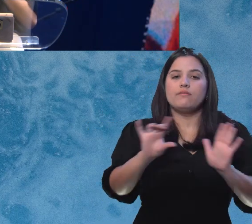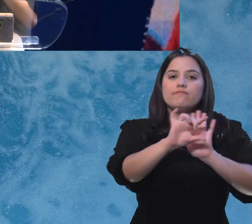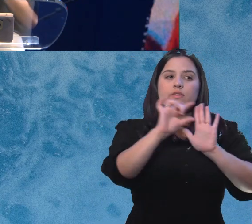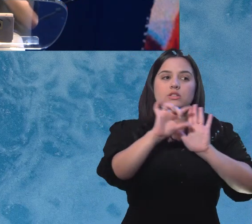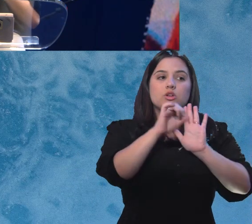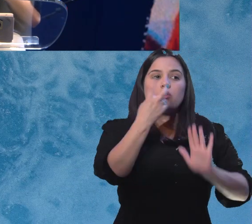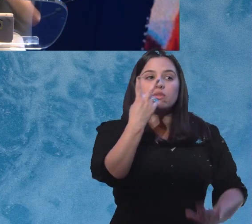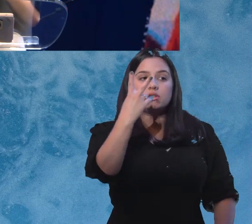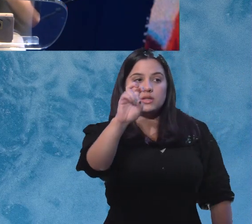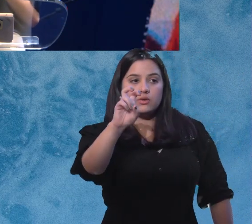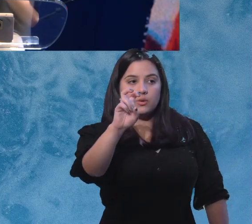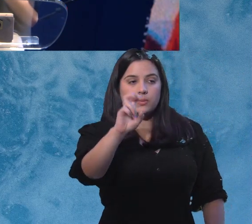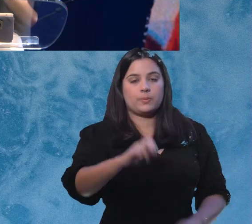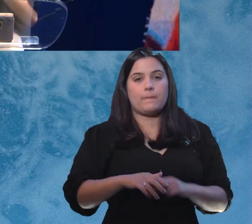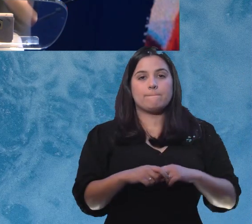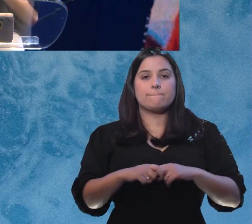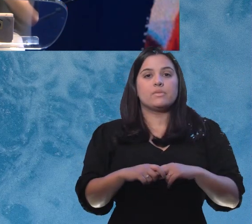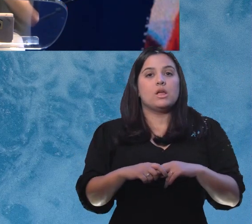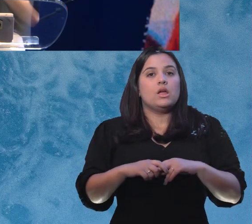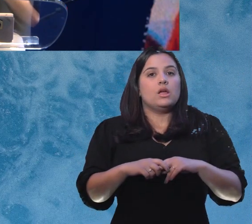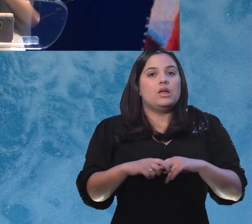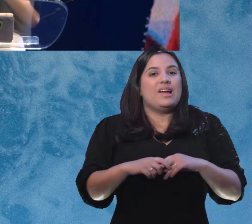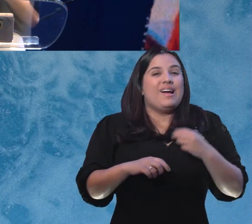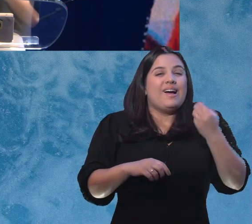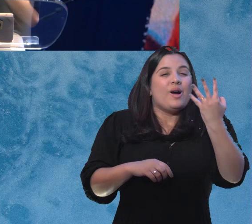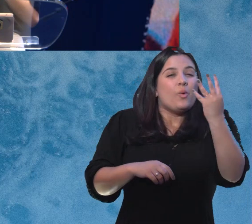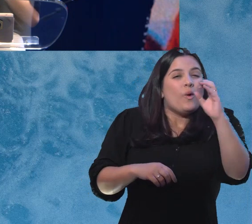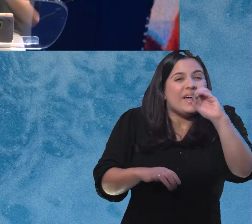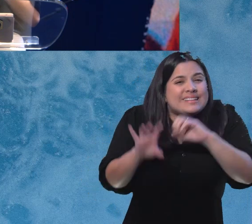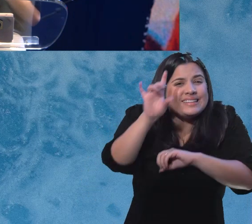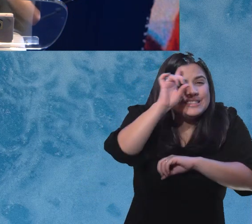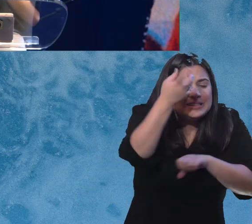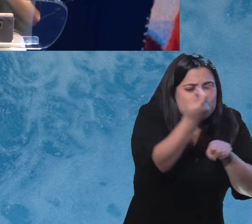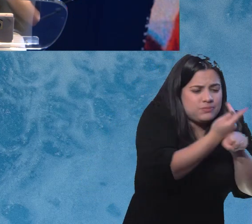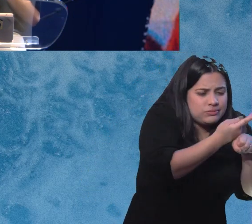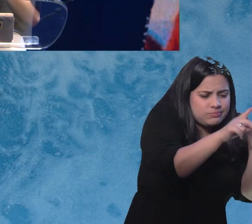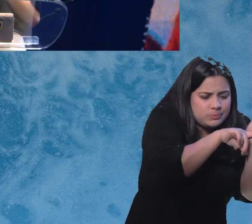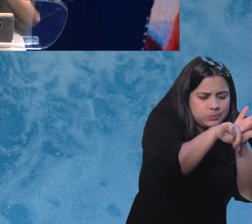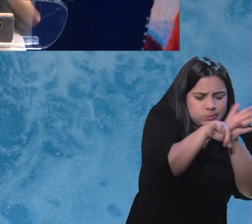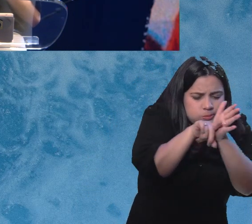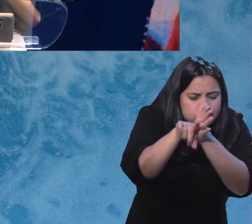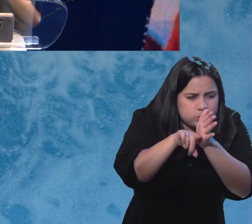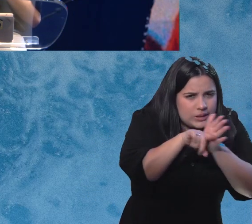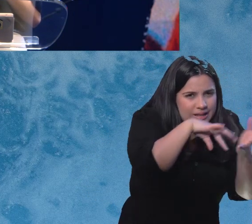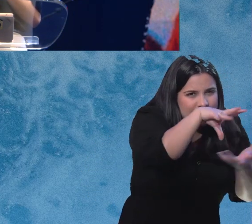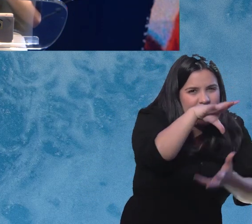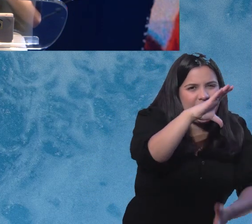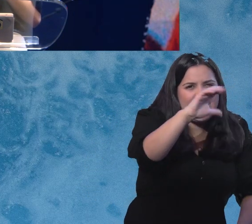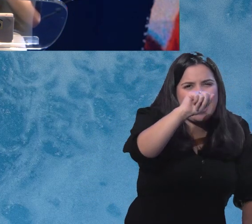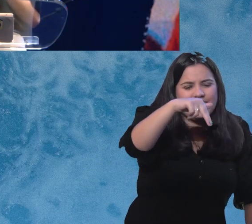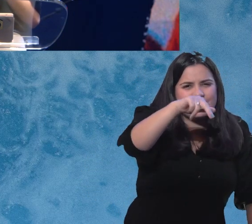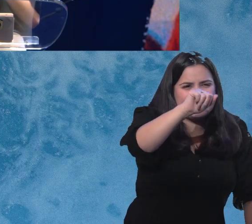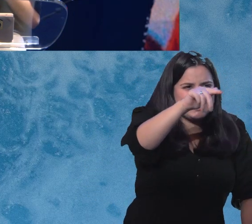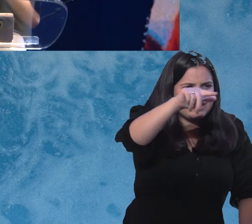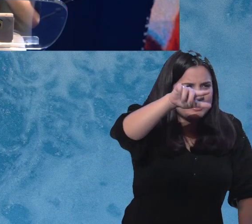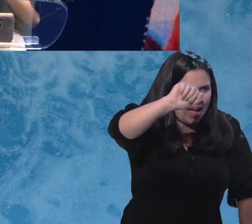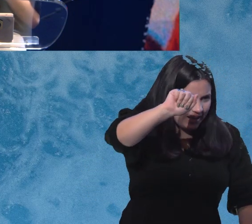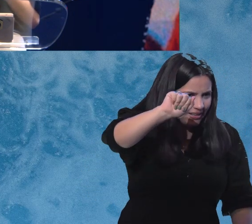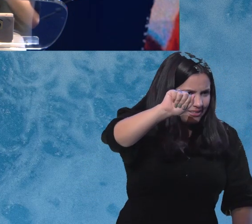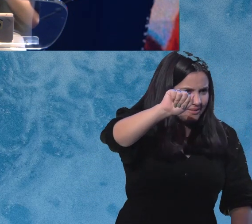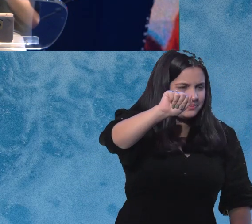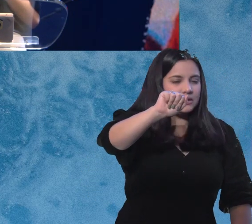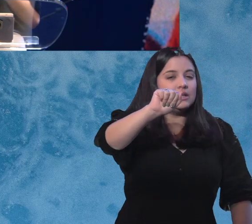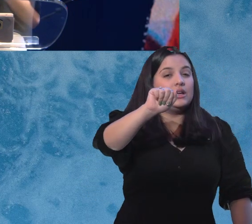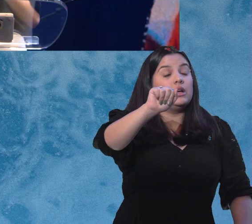25 diz... Depois de passarem 40 dias explorando a terra, os homens retornaram a Moisés, a Arão e a toda a